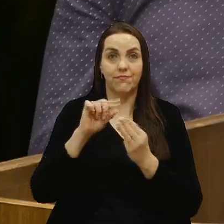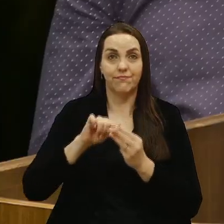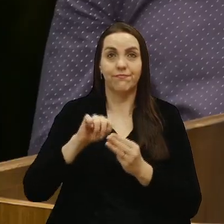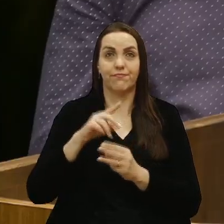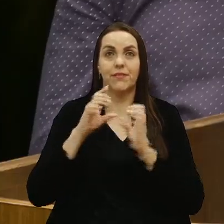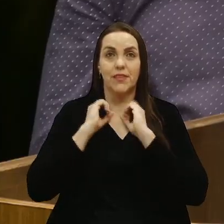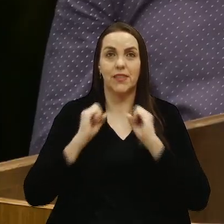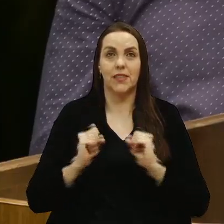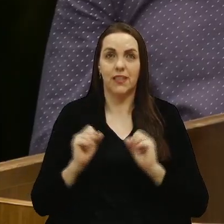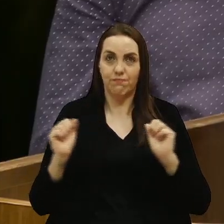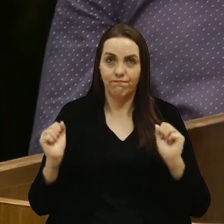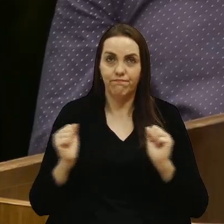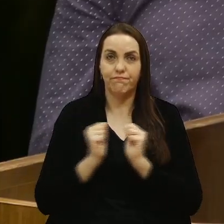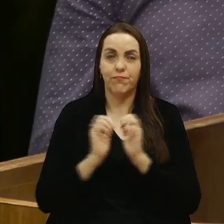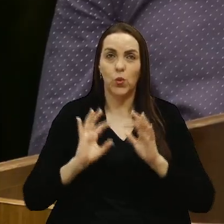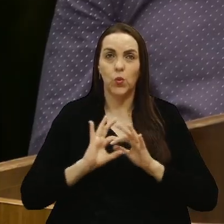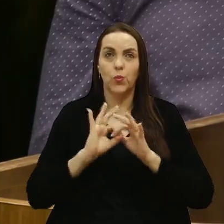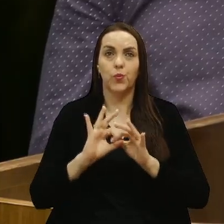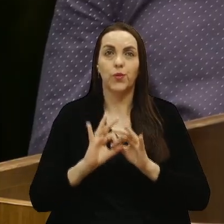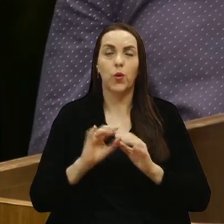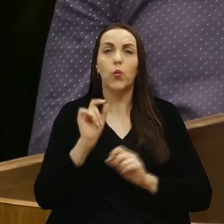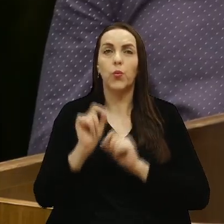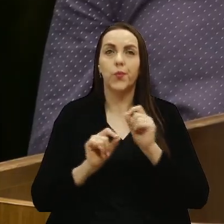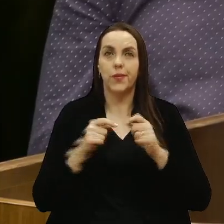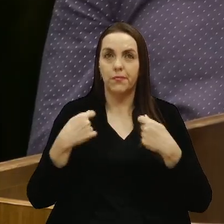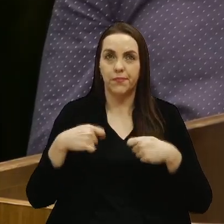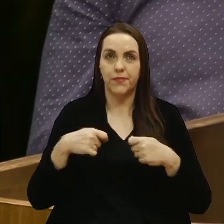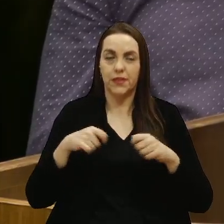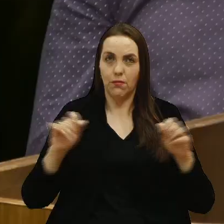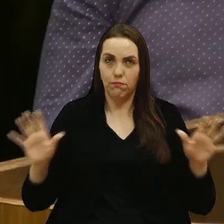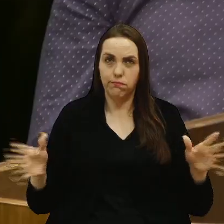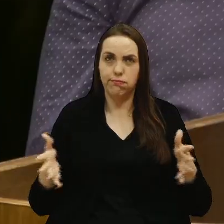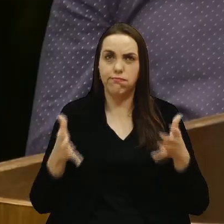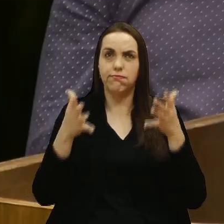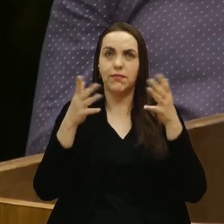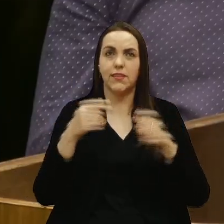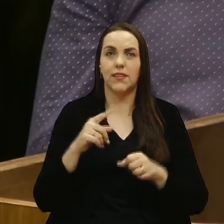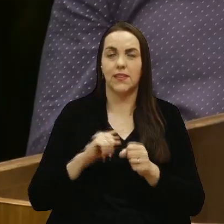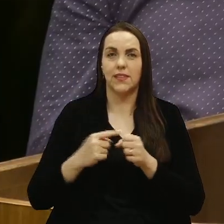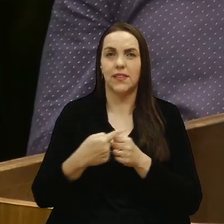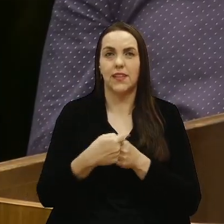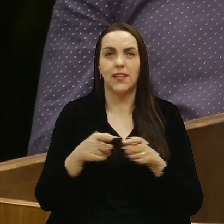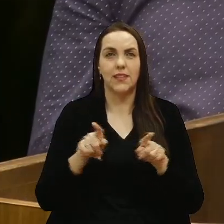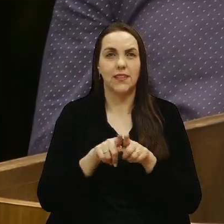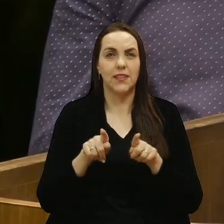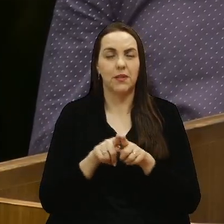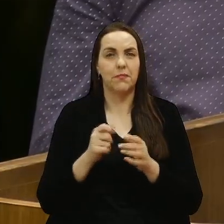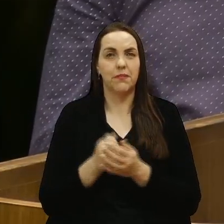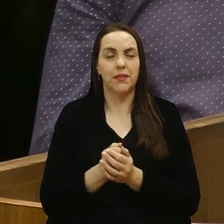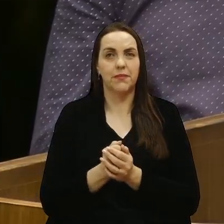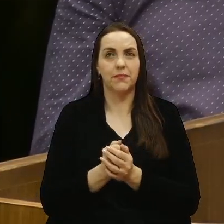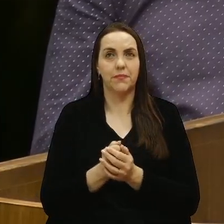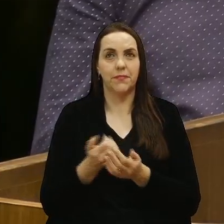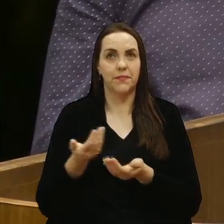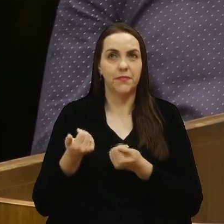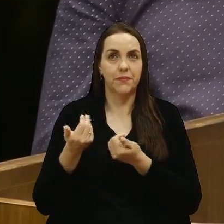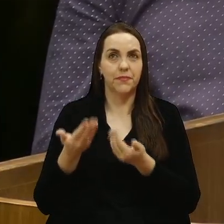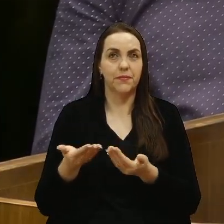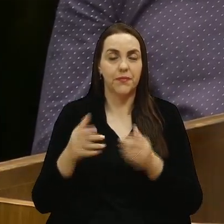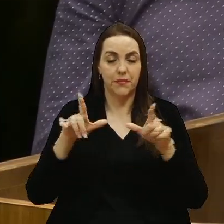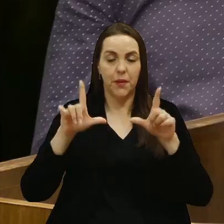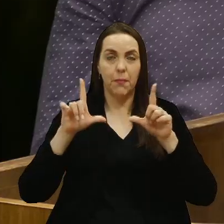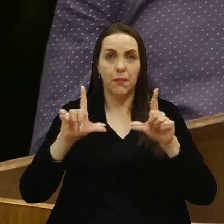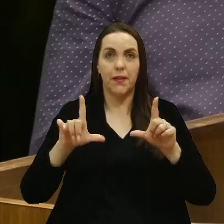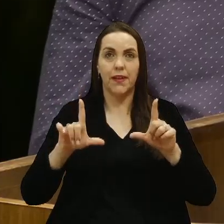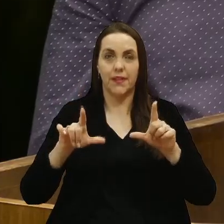para trazer realmente o que precisa, potencializar a nossa cidade e também trazer as placas, né, de comemoração